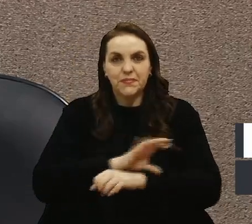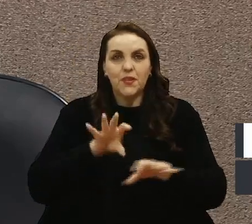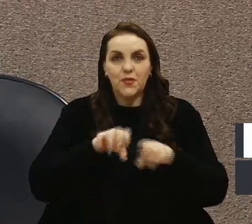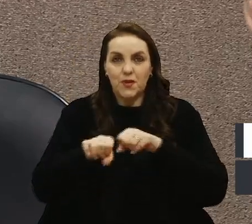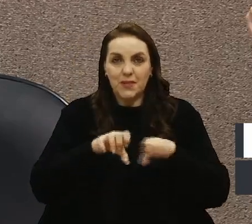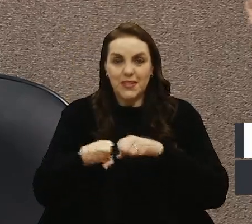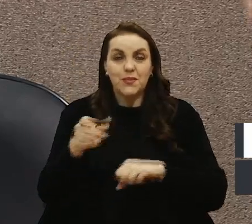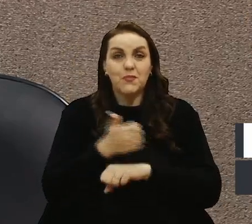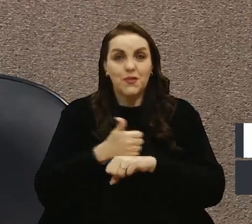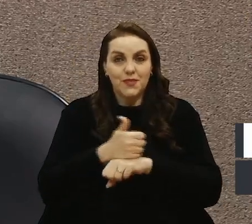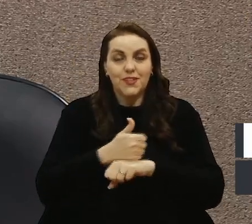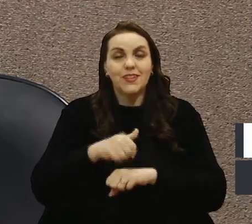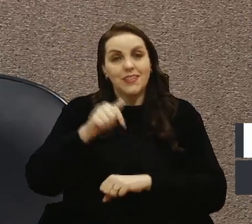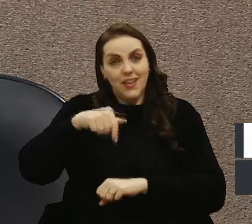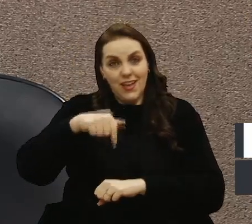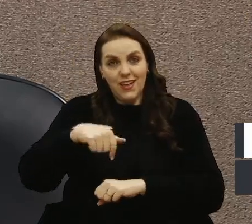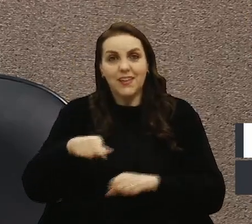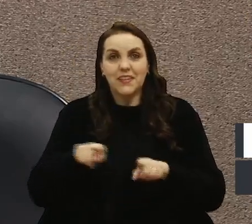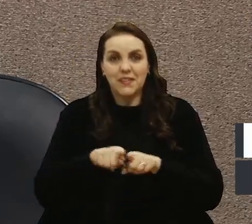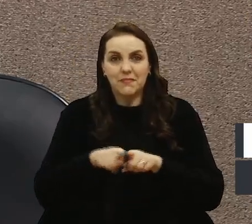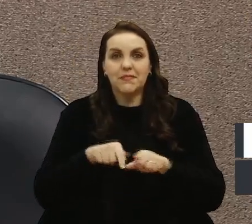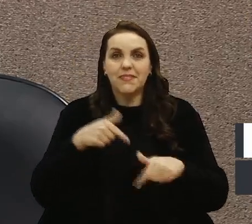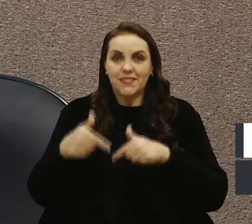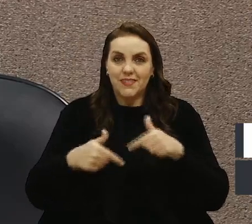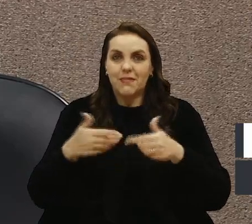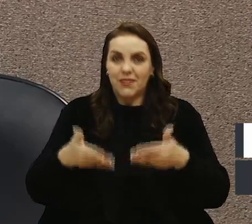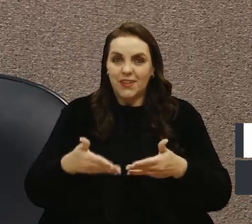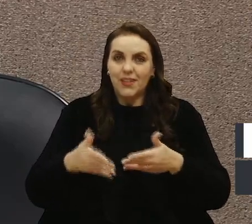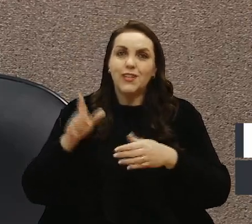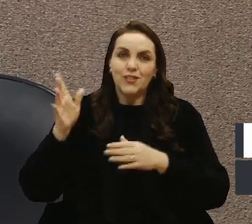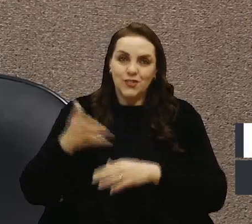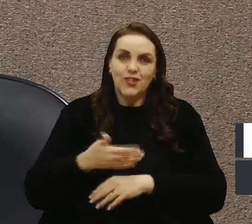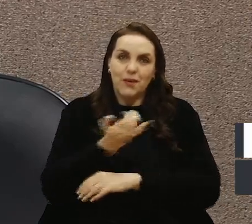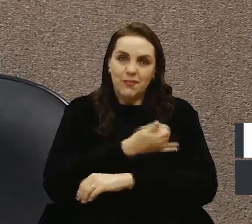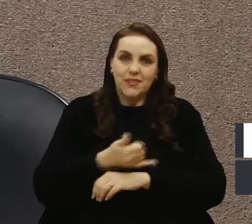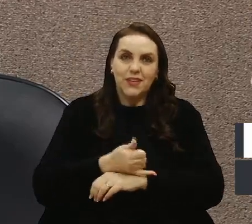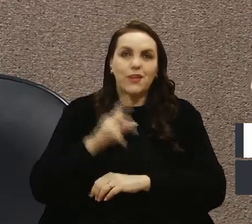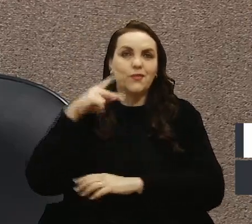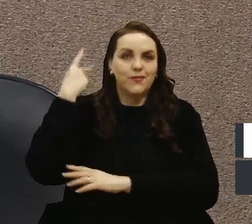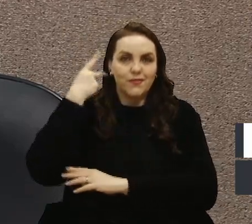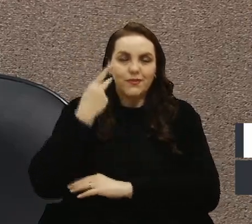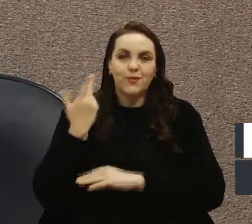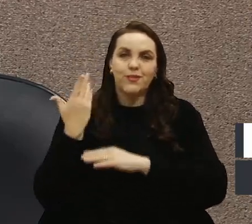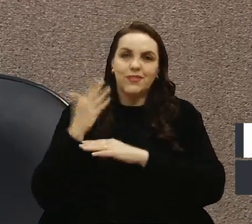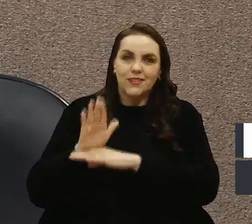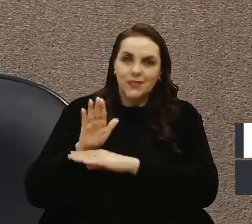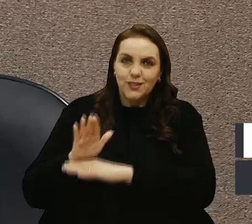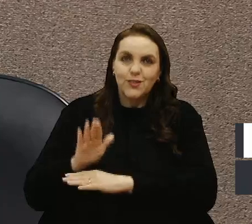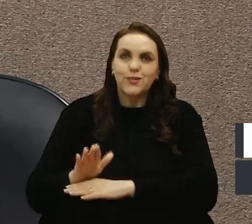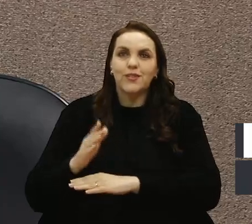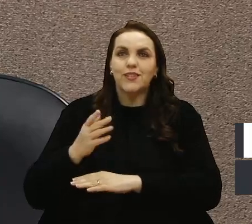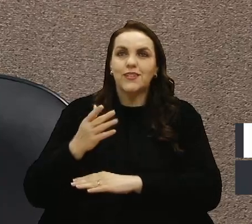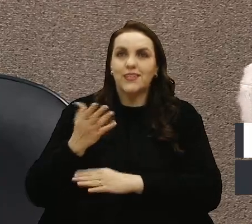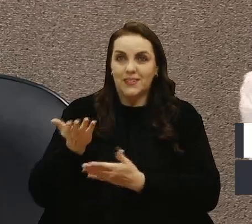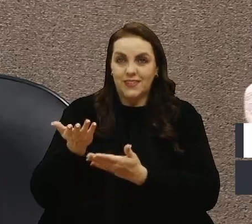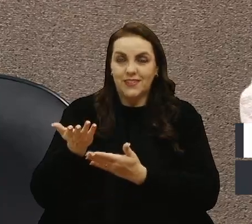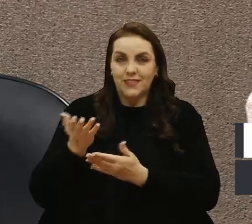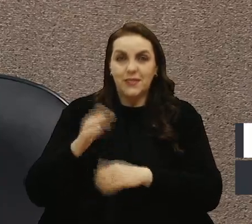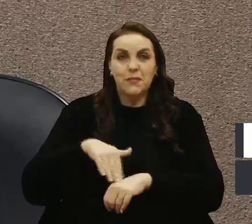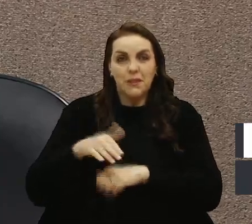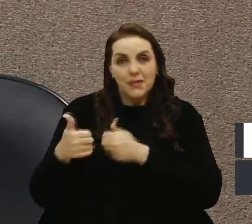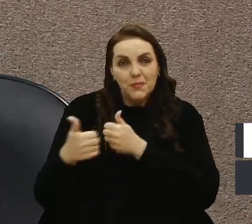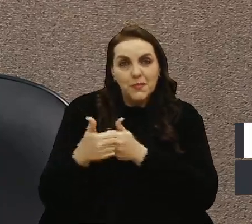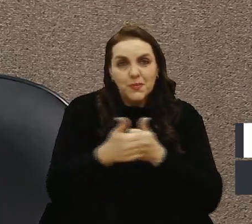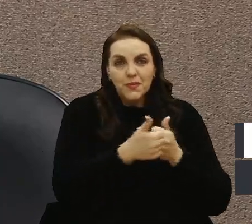deles, inclusive, nesta casa, né, que já passaram por essa casa, vereadores, assessores, né, os nossos mais